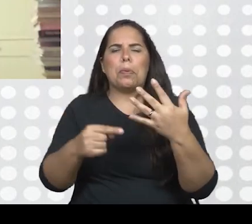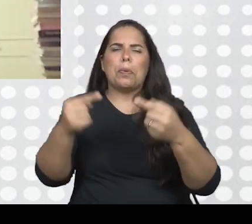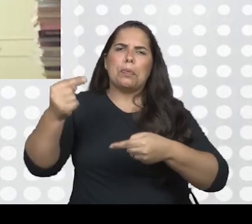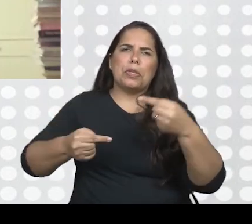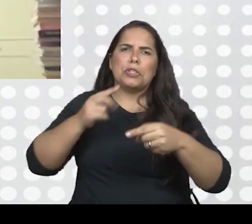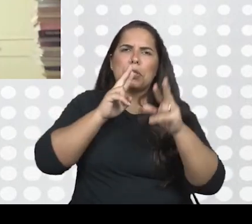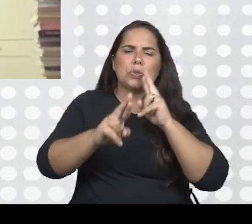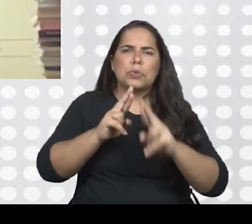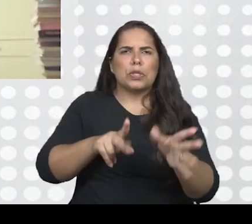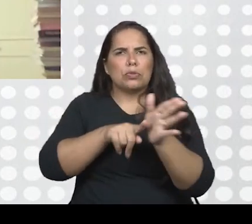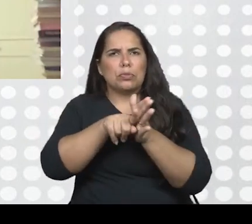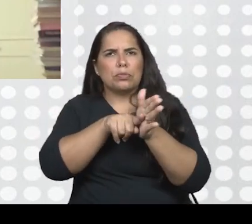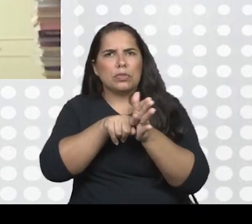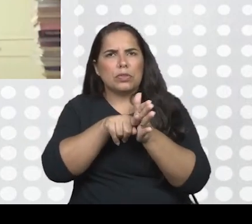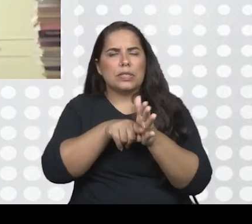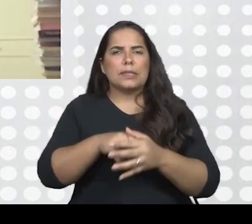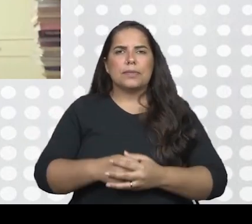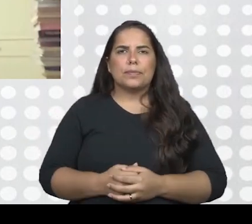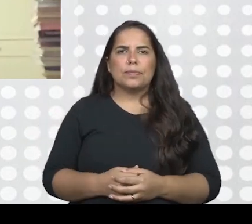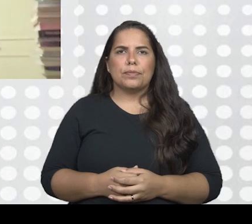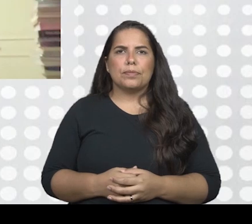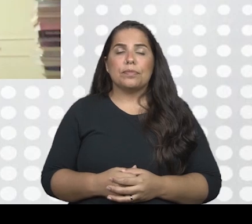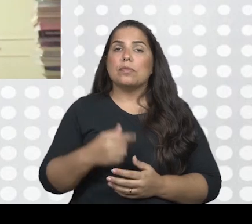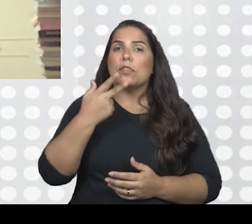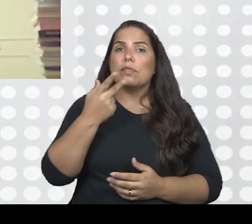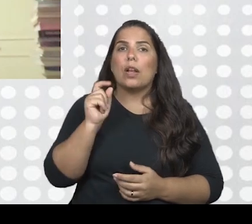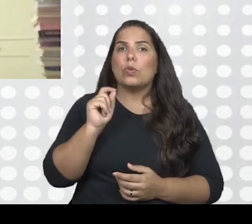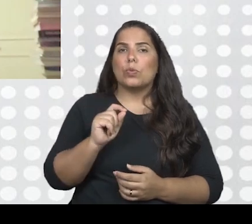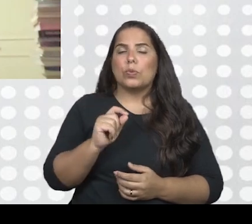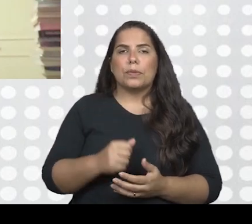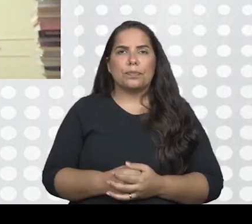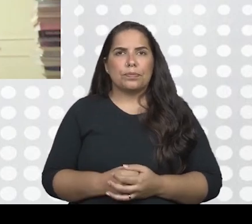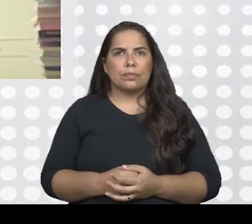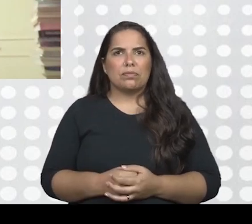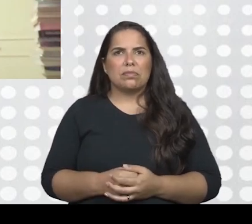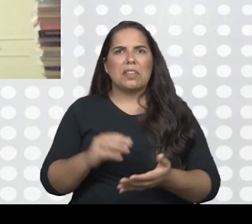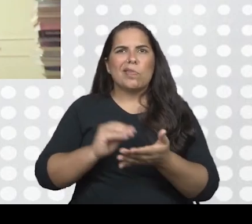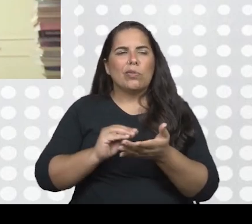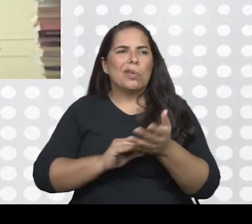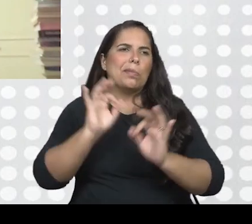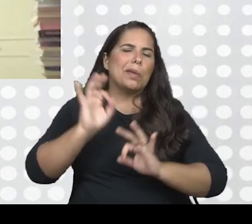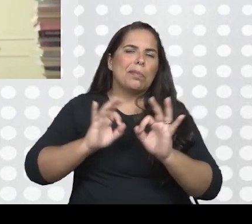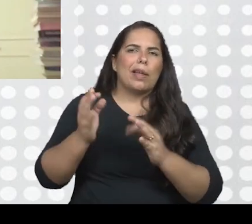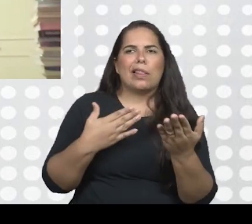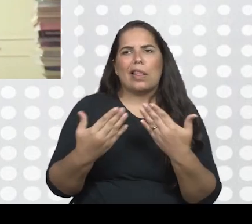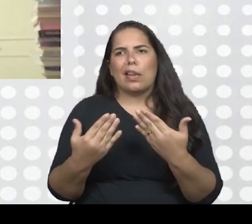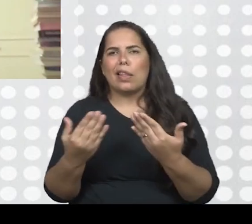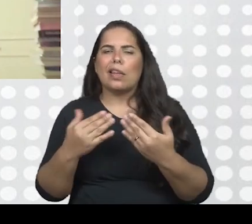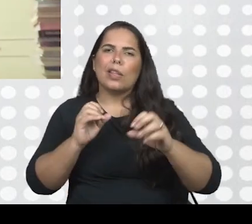políticas e resultados de pesquisas? Falas como falta de preparo para